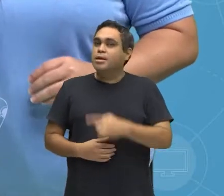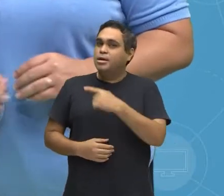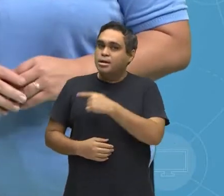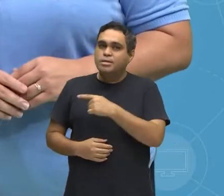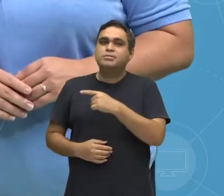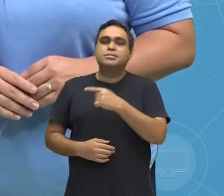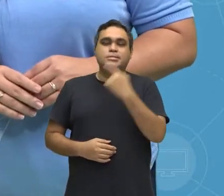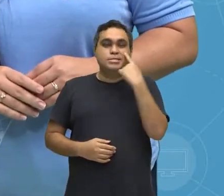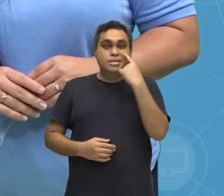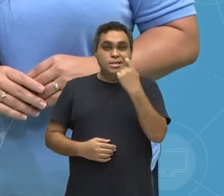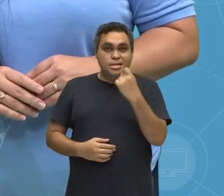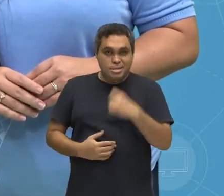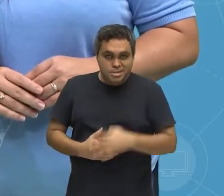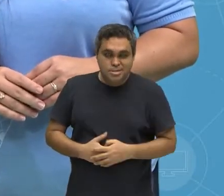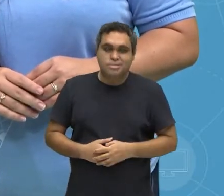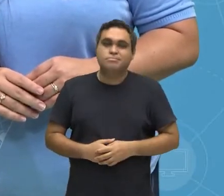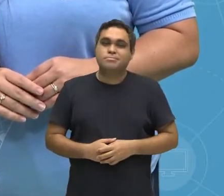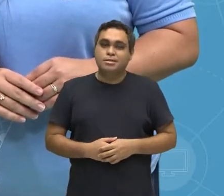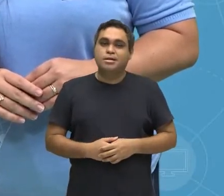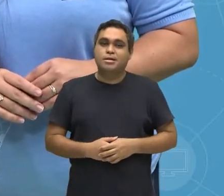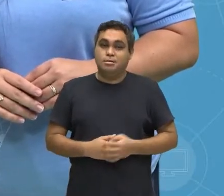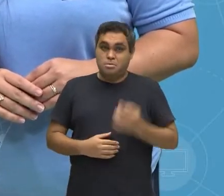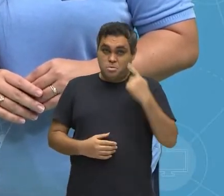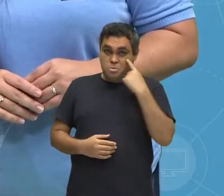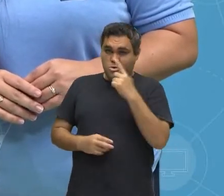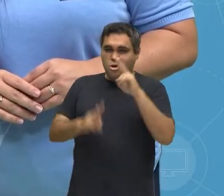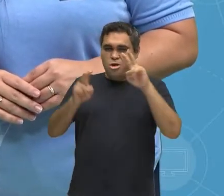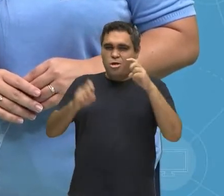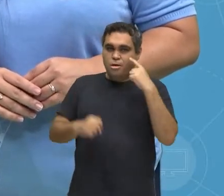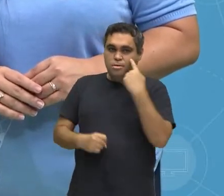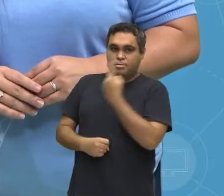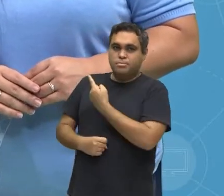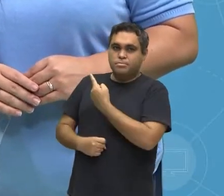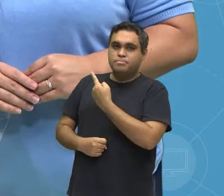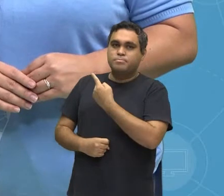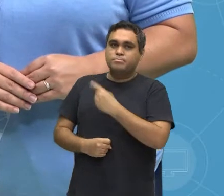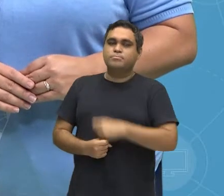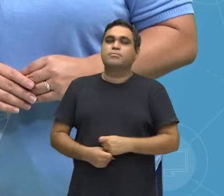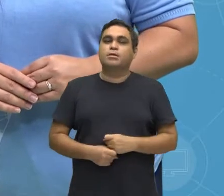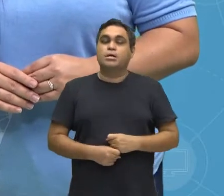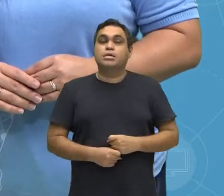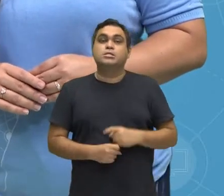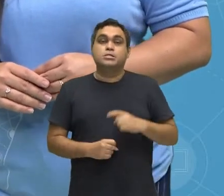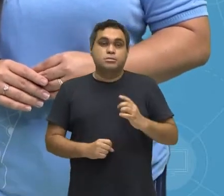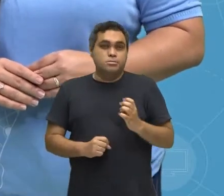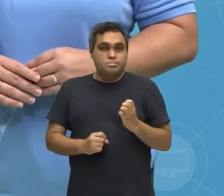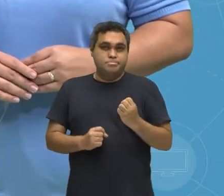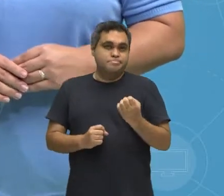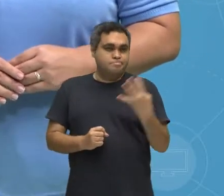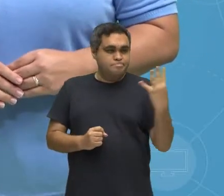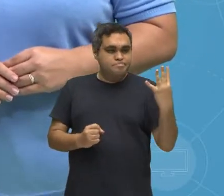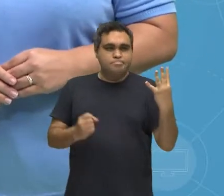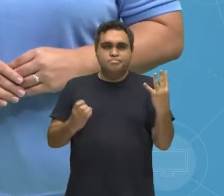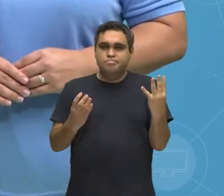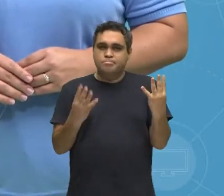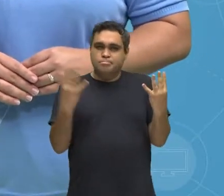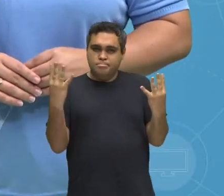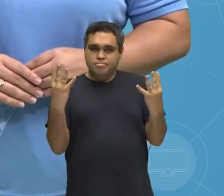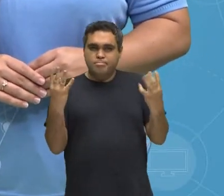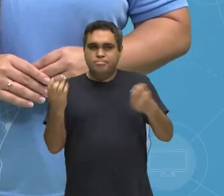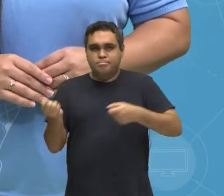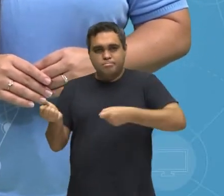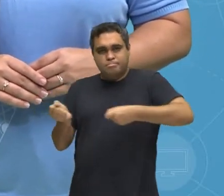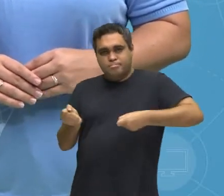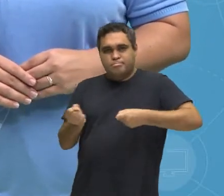super interessante, é o cabo de guerra. Nós aqui, né, a gente sabe que o cabo de